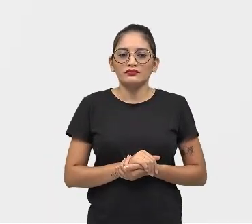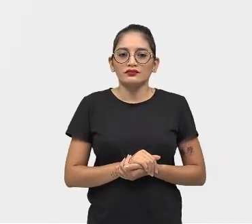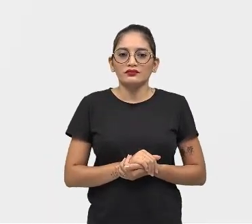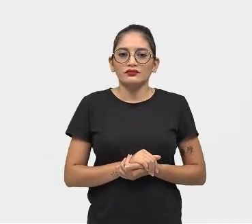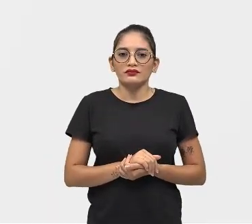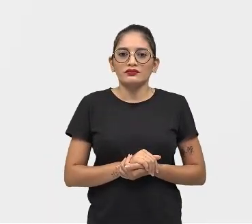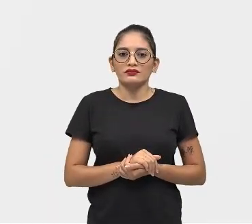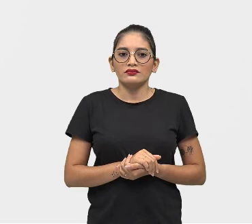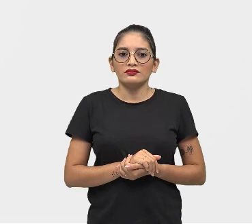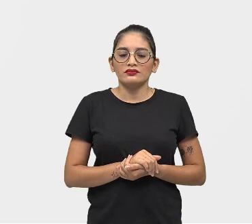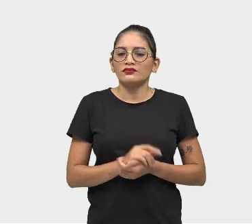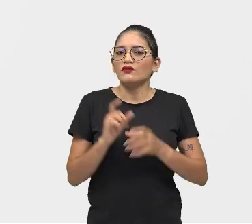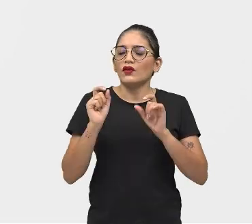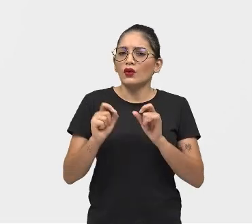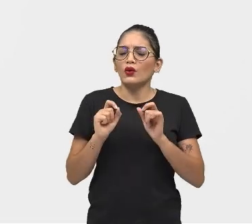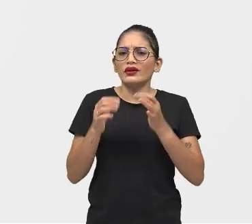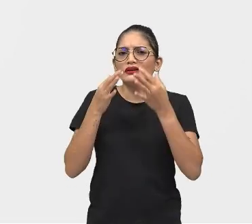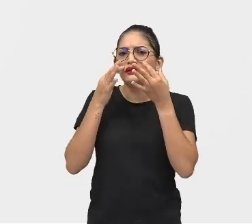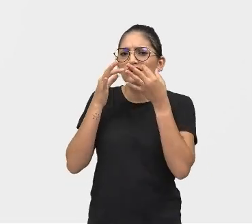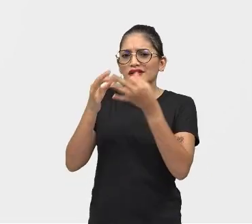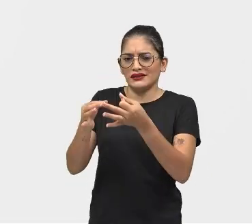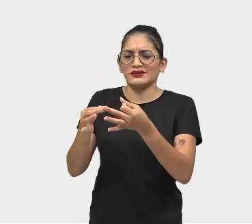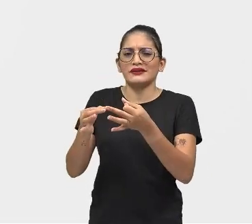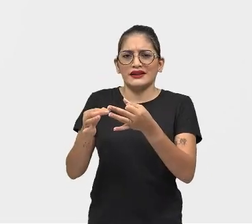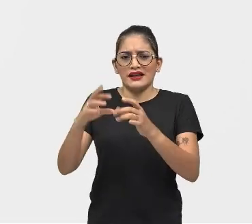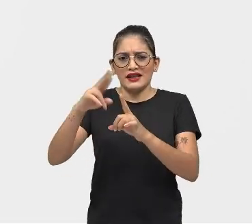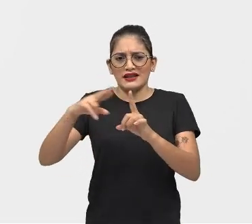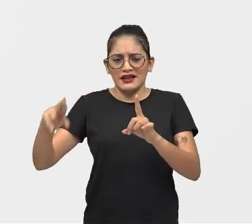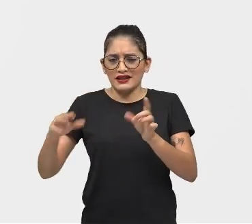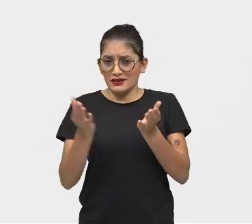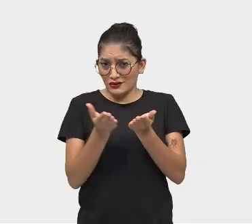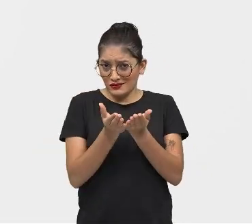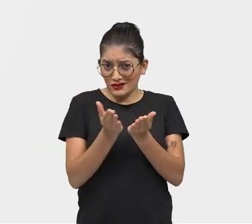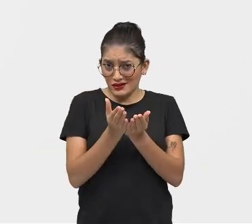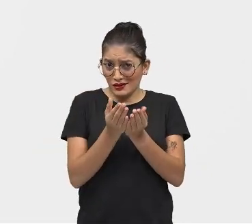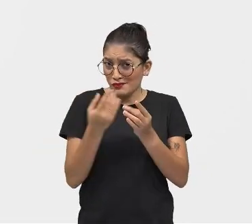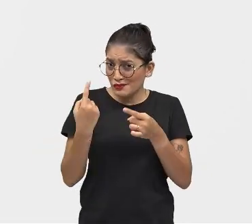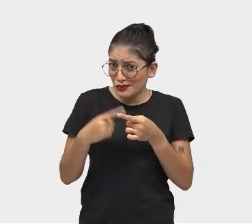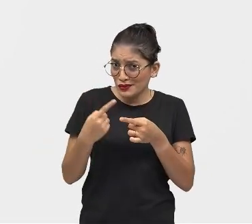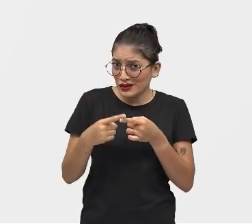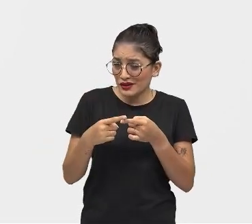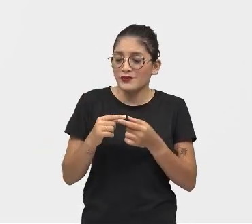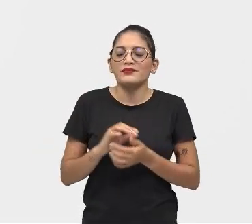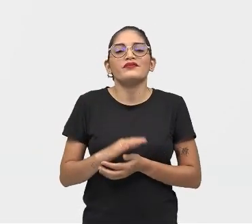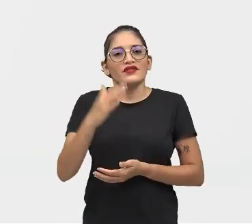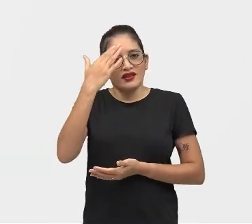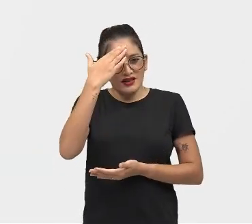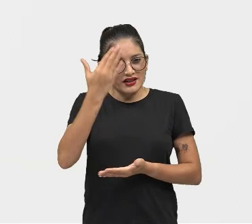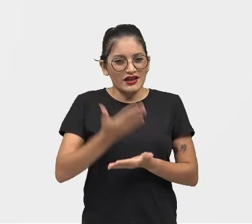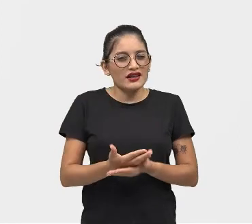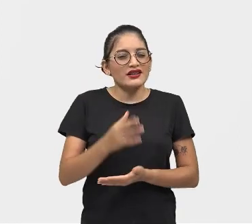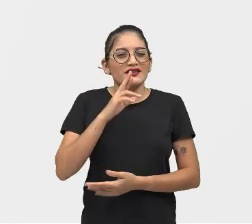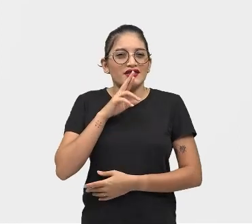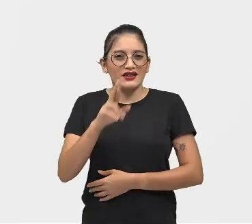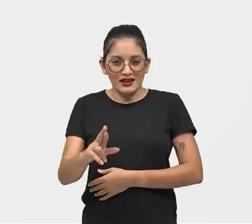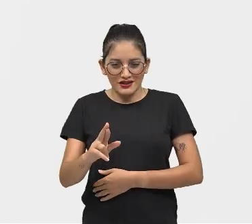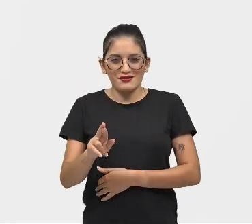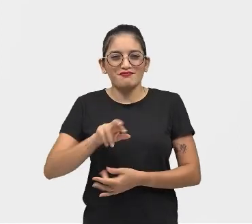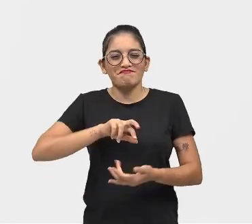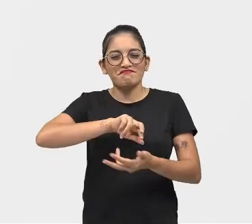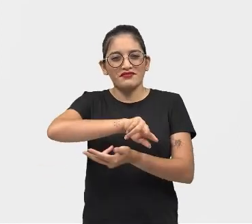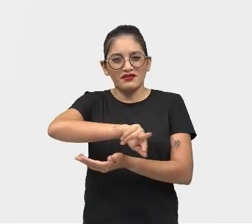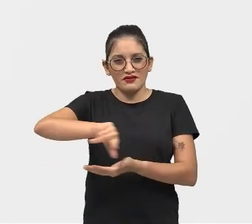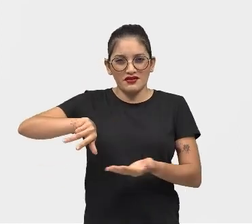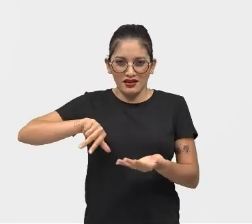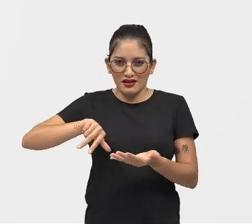O que mais lhe chamou a atenção na religião cristã? Tenho certeza que a resposta de vocês foi bem variada